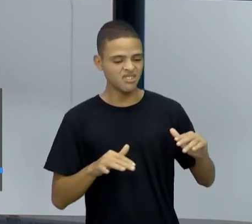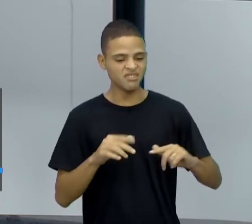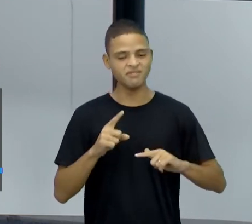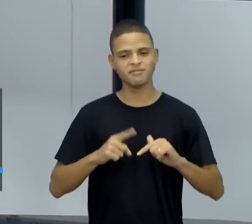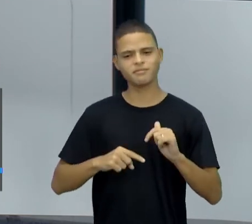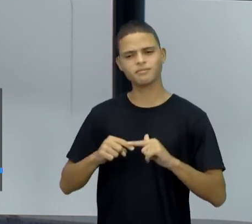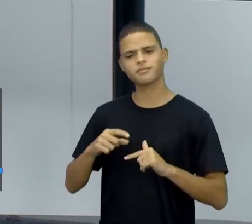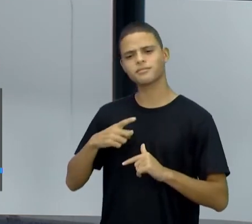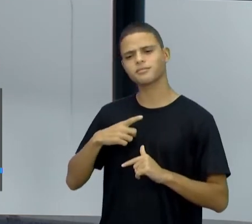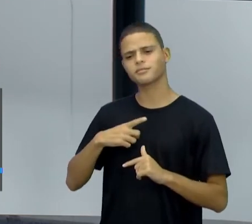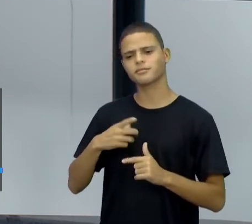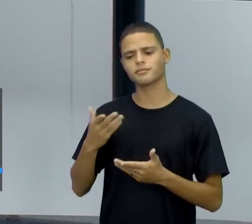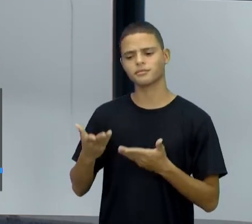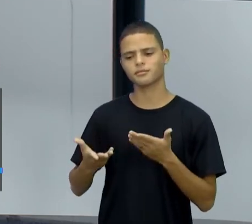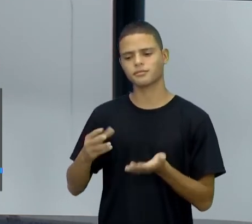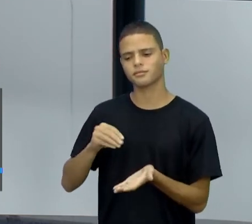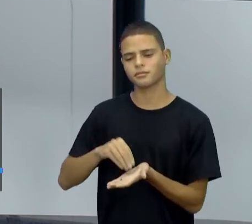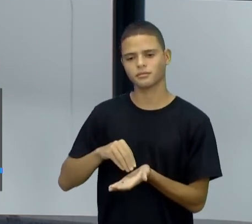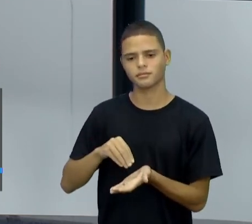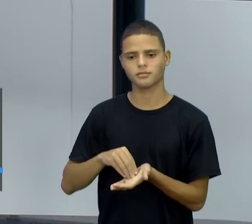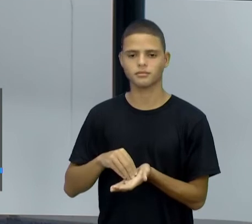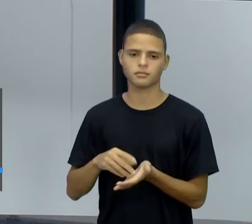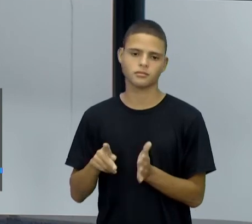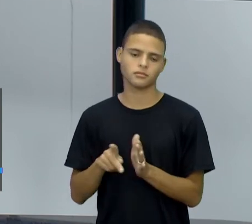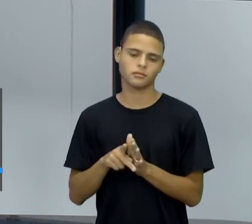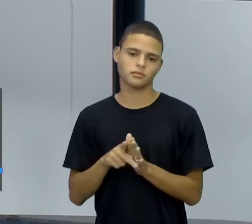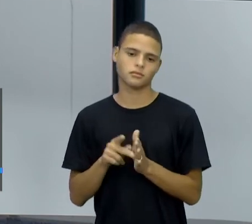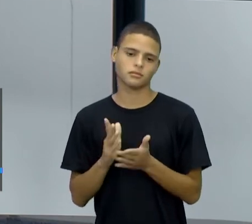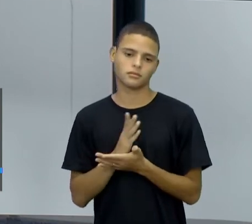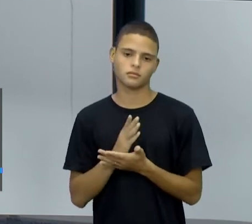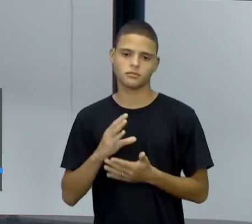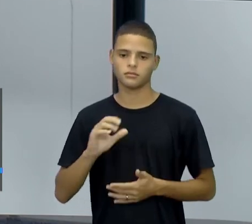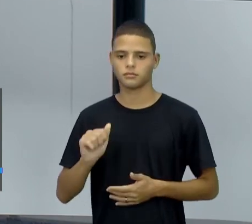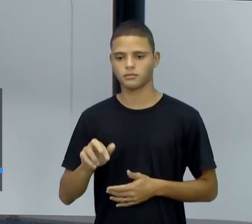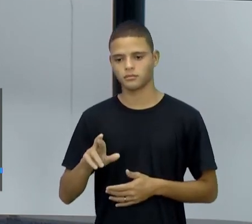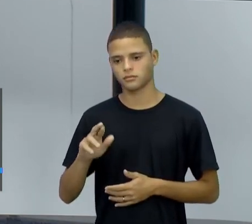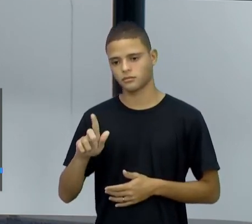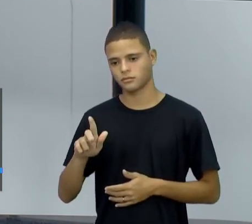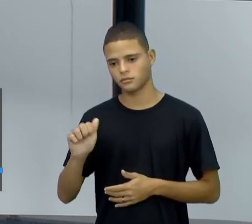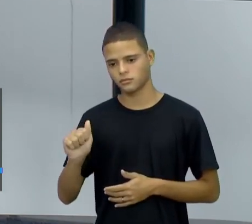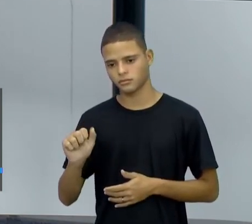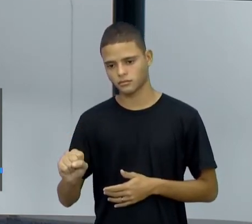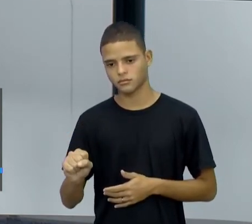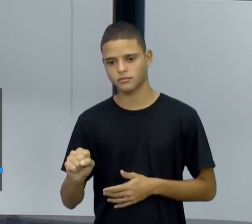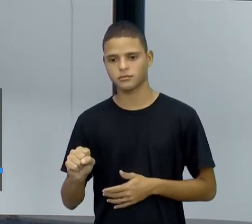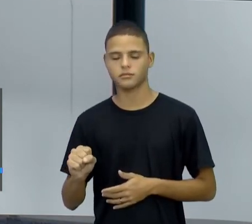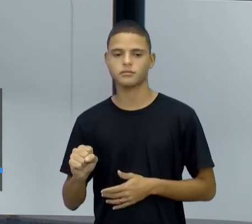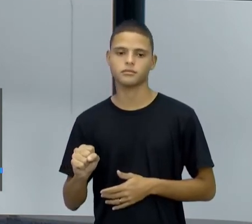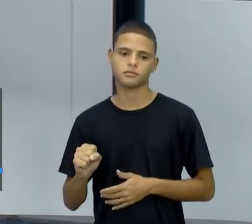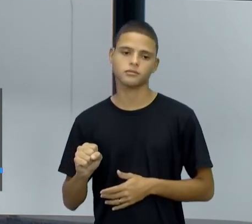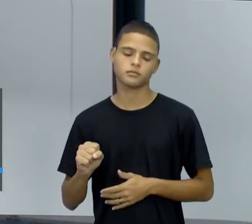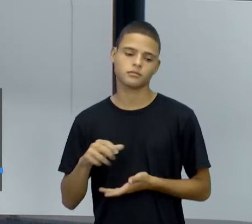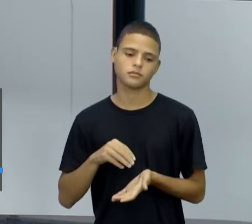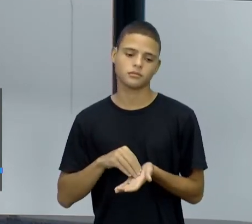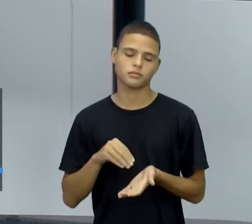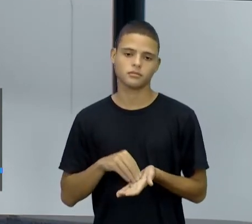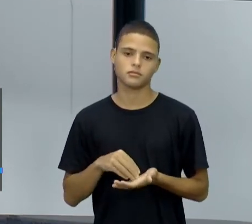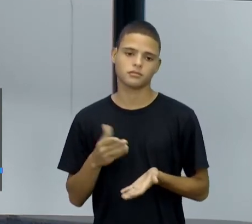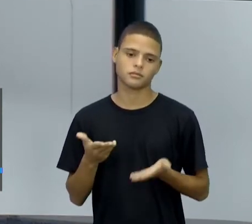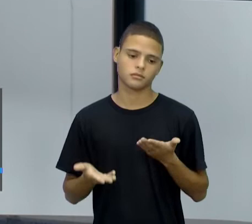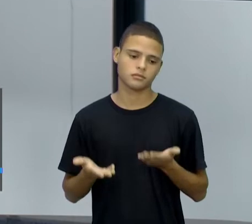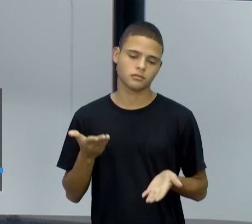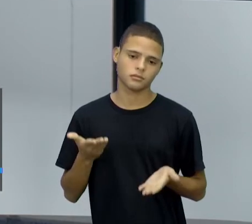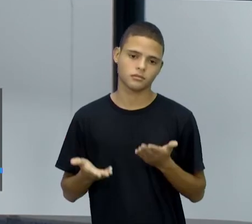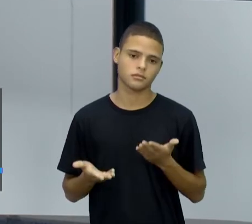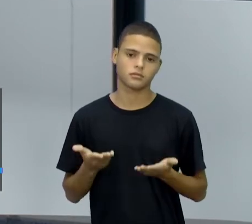materiais têm desequilíbrio aí entre cargas elétricas. E esse desequilíbrio, ele naturalmente, é um fenômeno